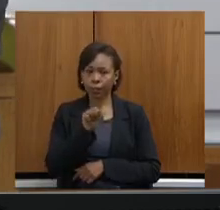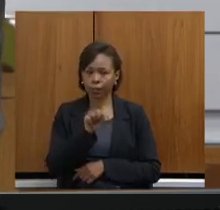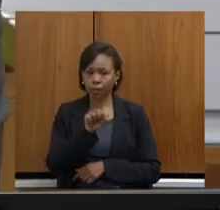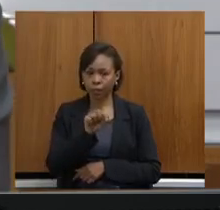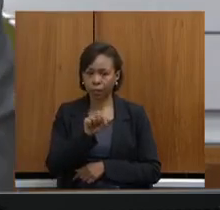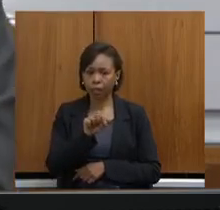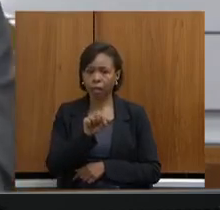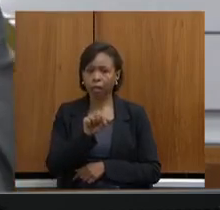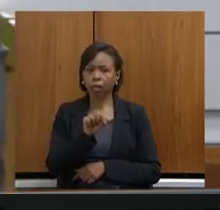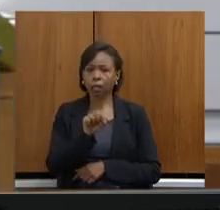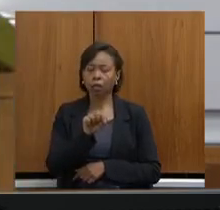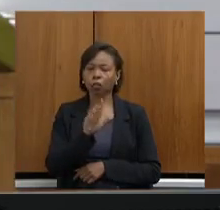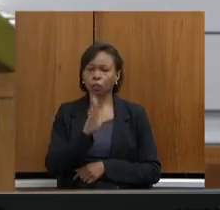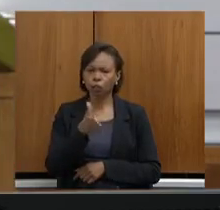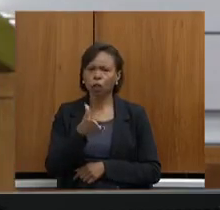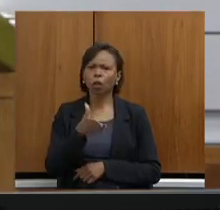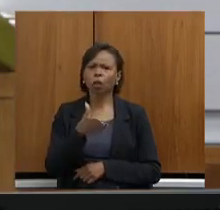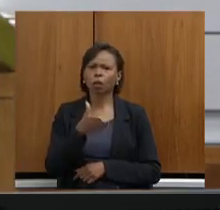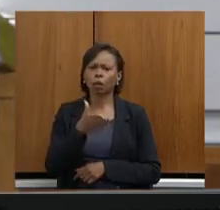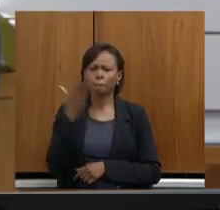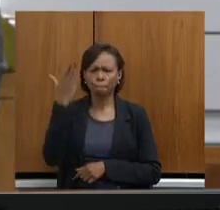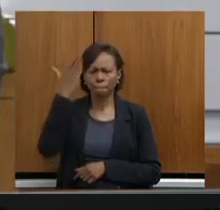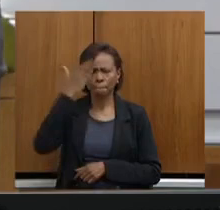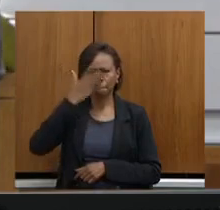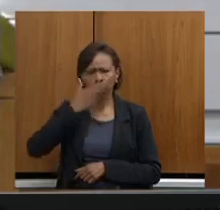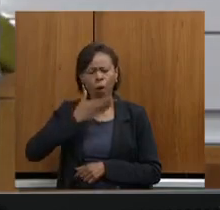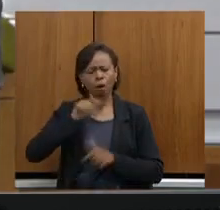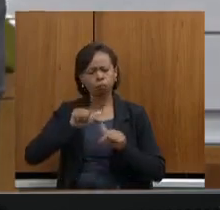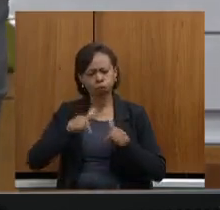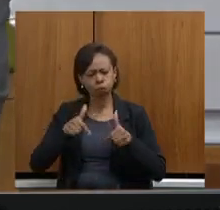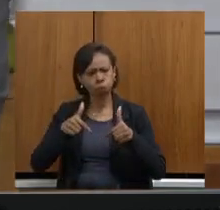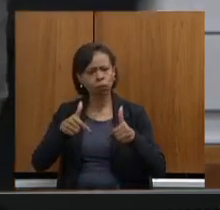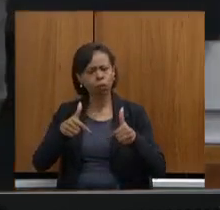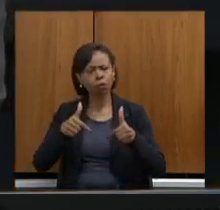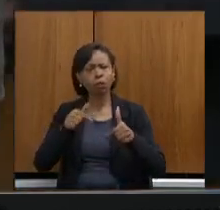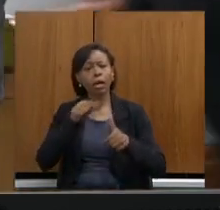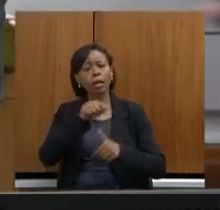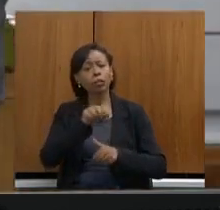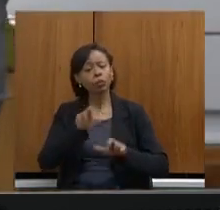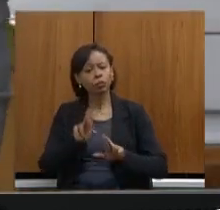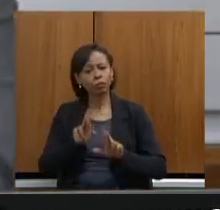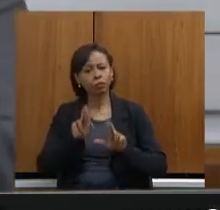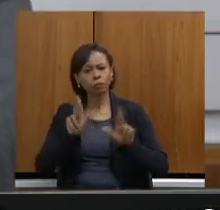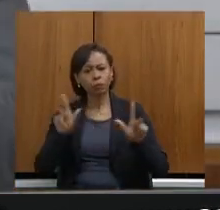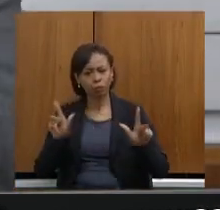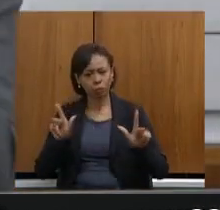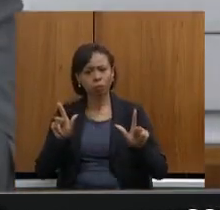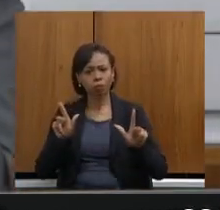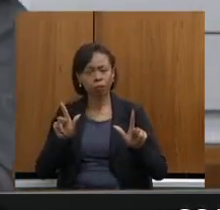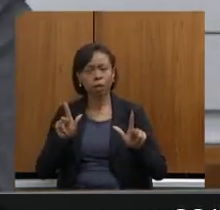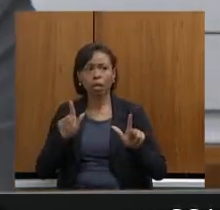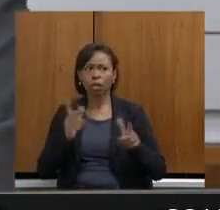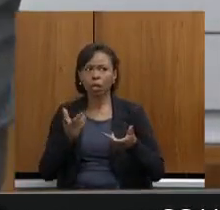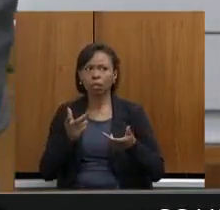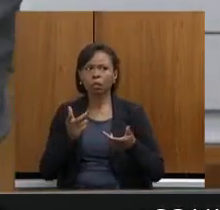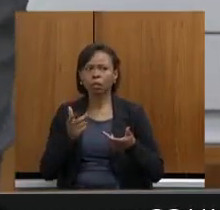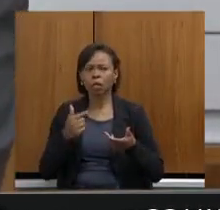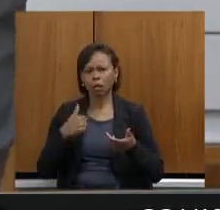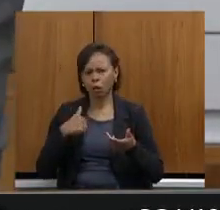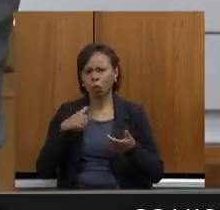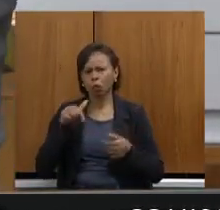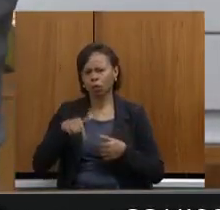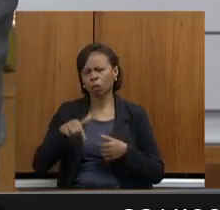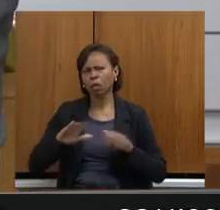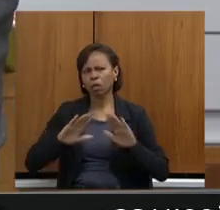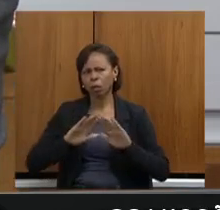demonstrou com atos equações é uma forma diferente pelo menos nesse tempo todo que eu estou